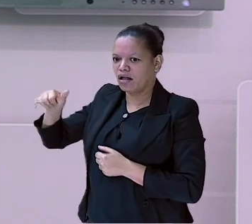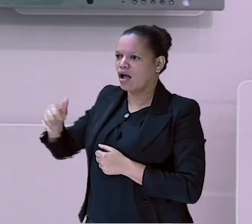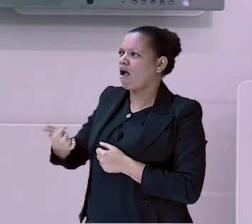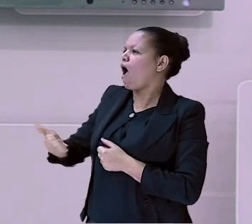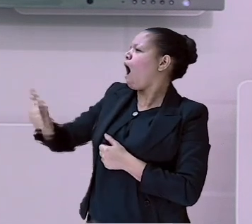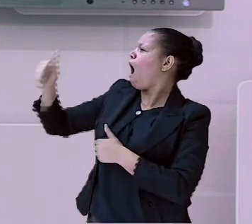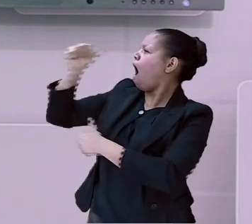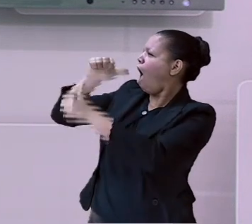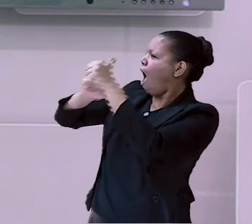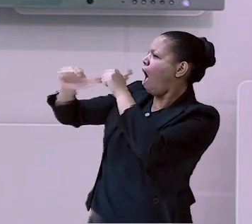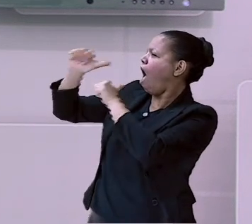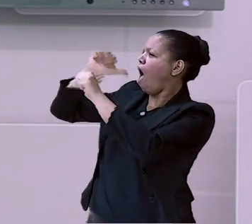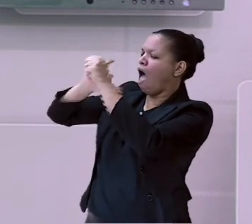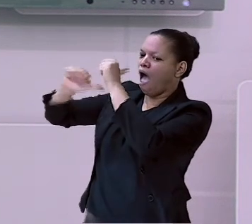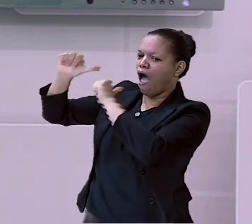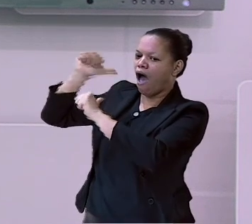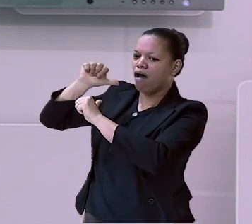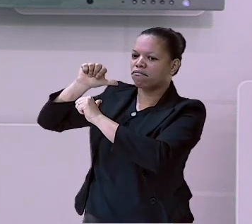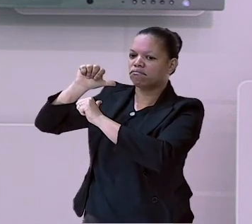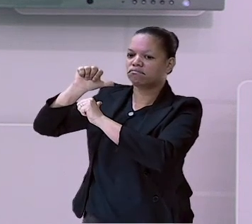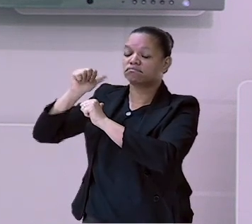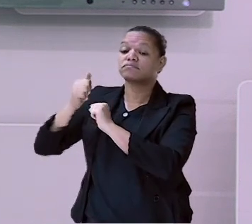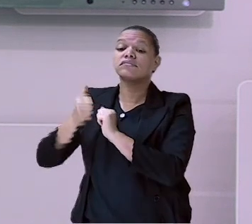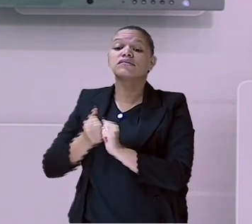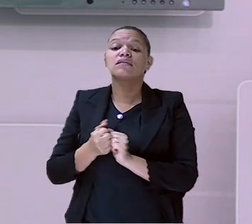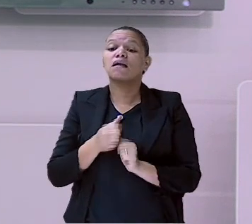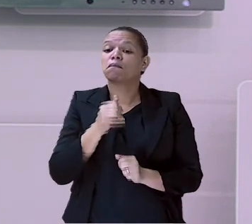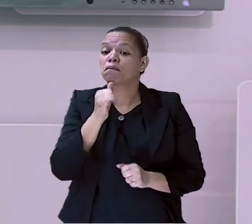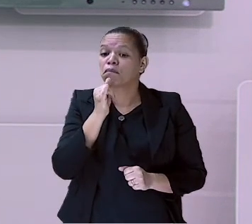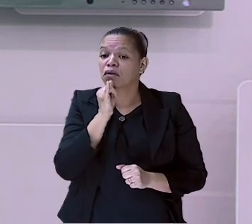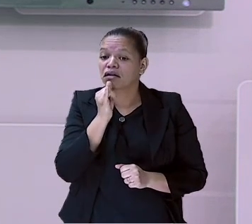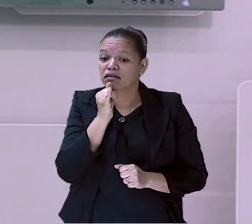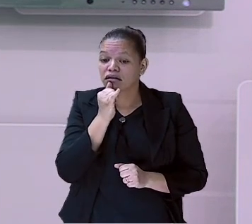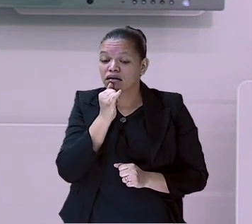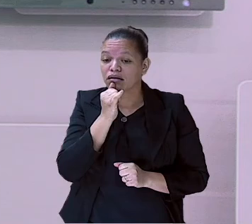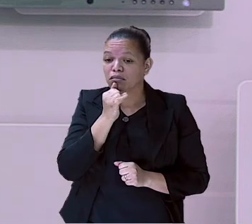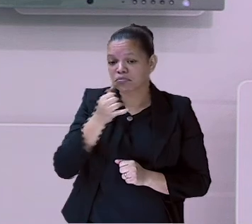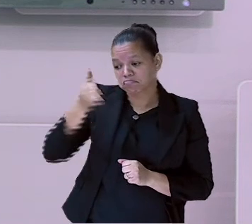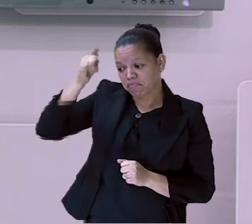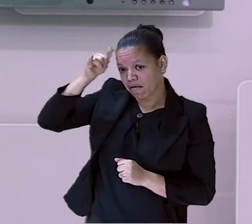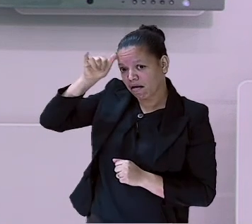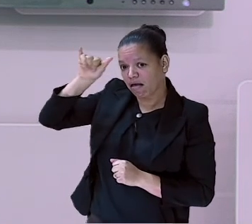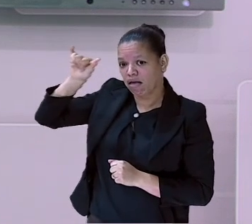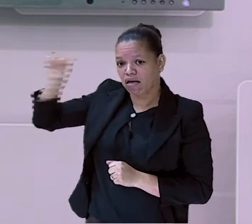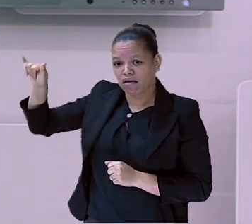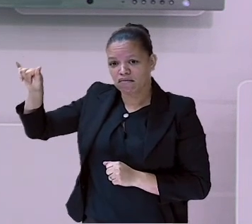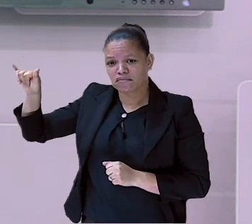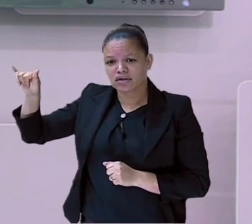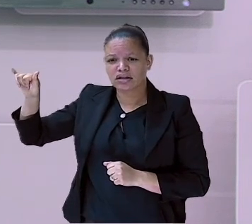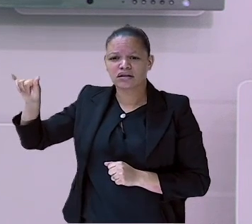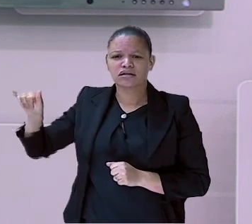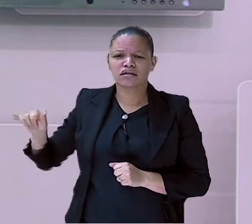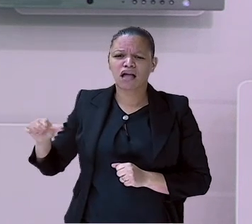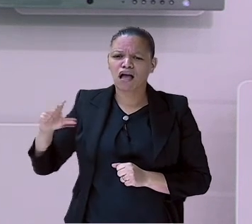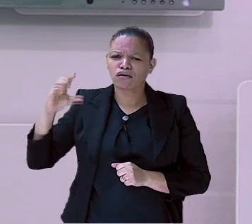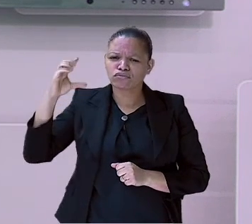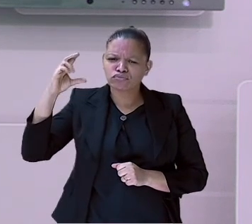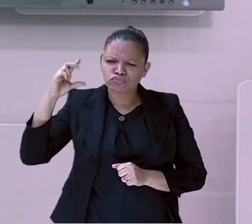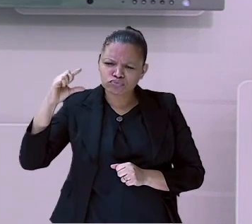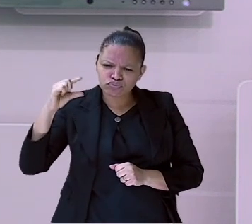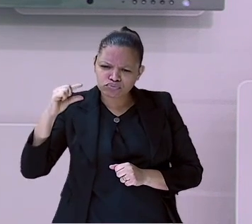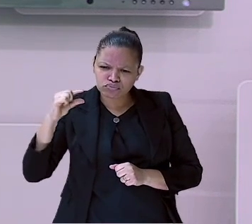começar agora diminuindo o tabagismo. Então, coisas que você pode